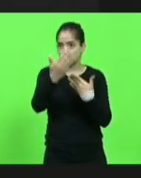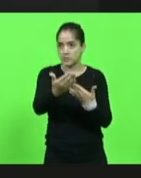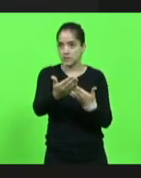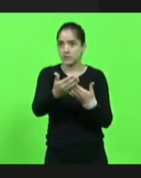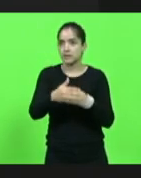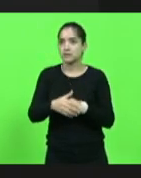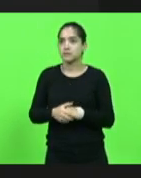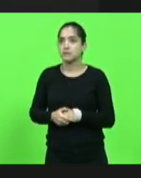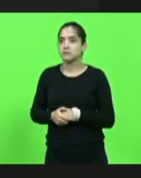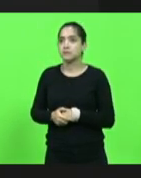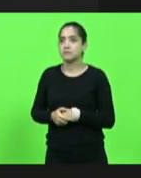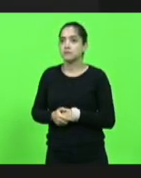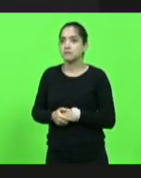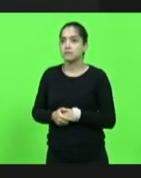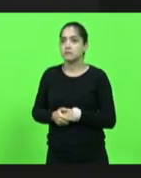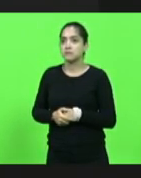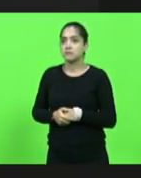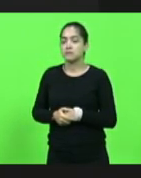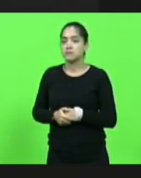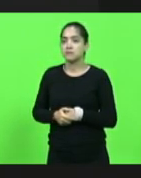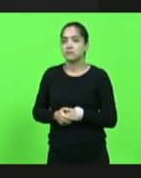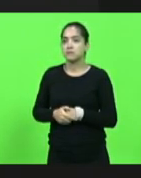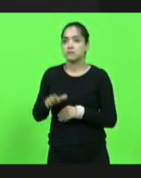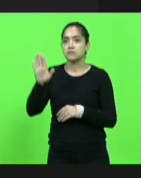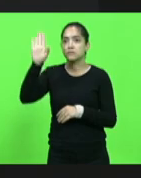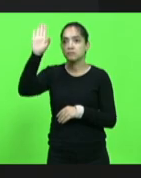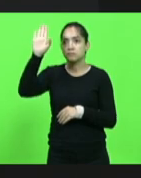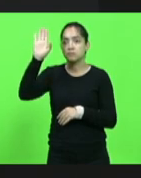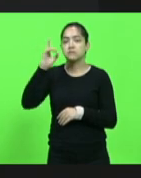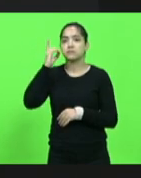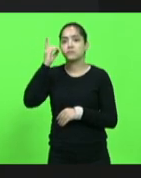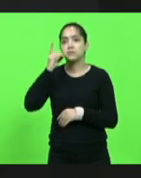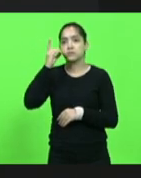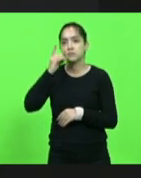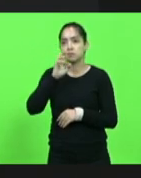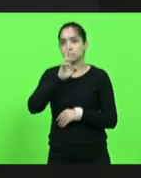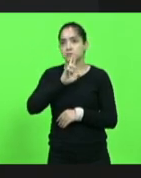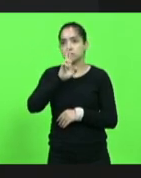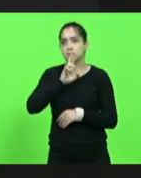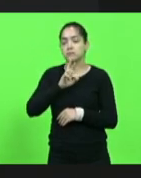deputados. Posso fazer uma manifestação também aqui?